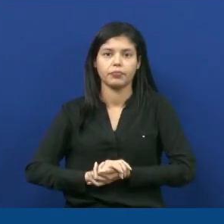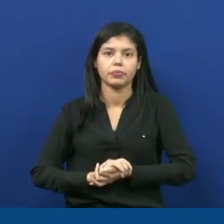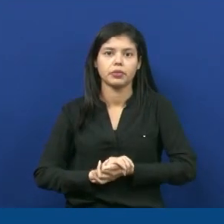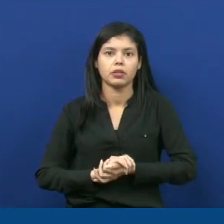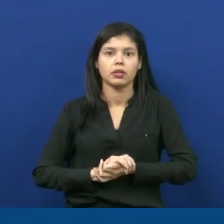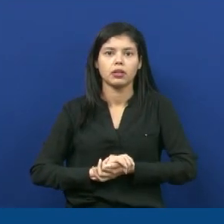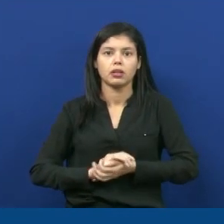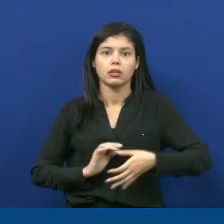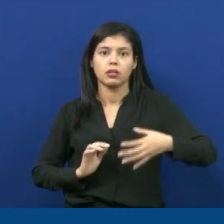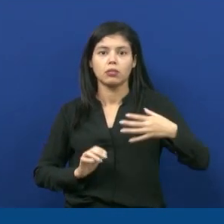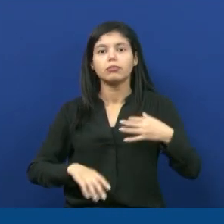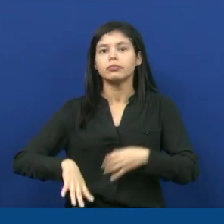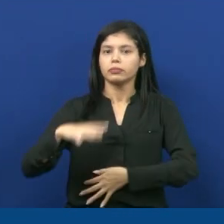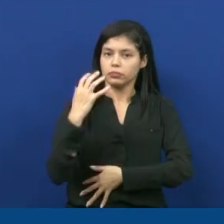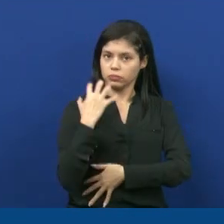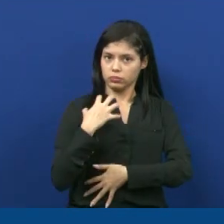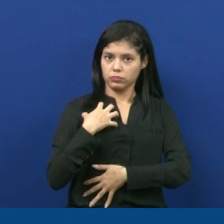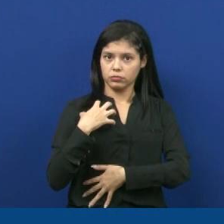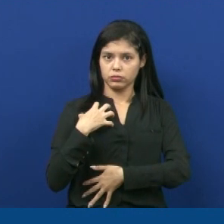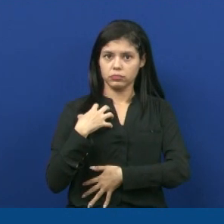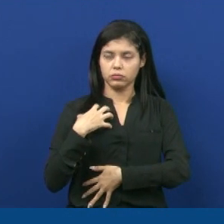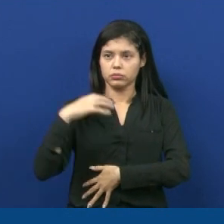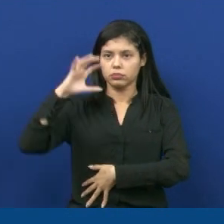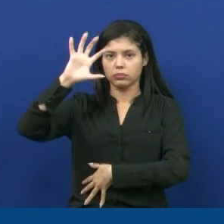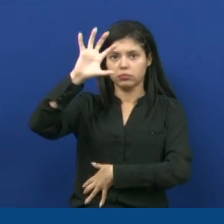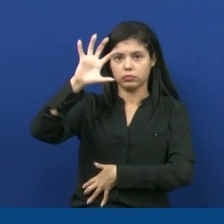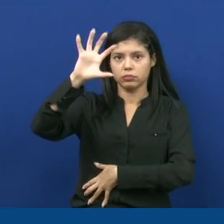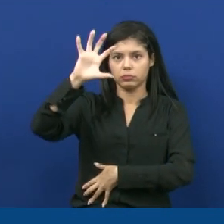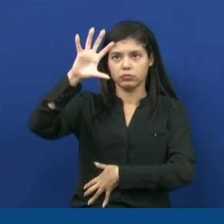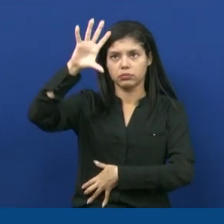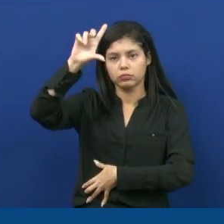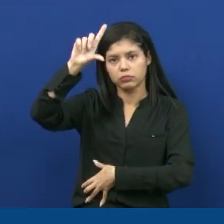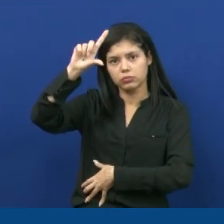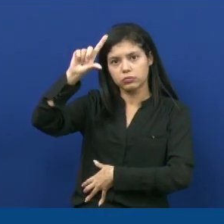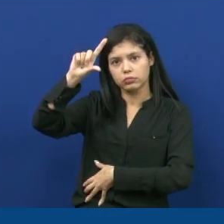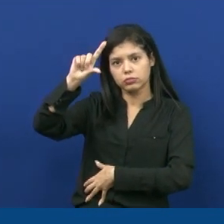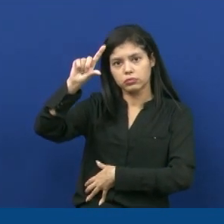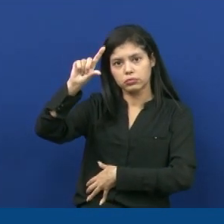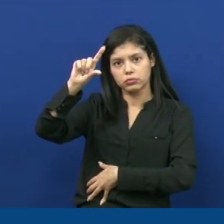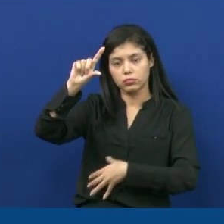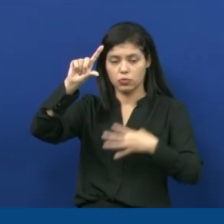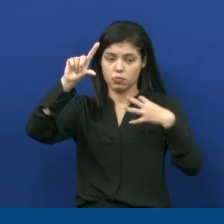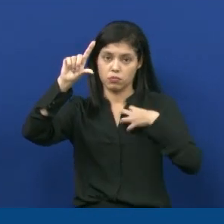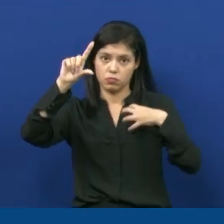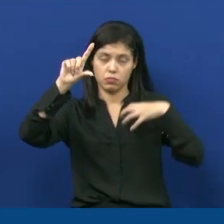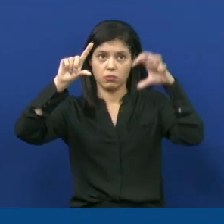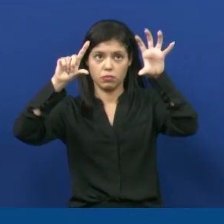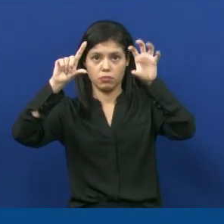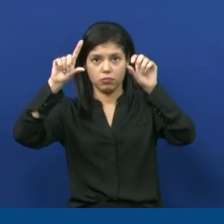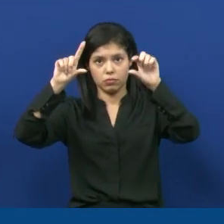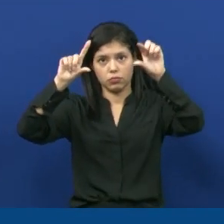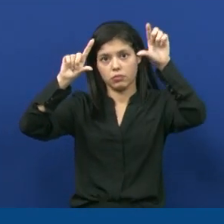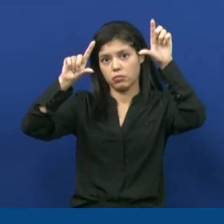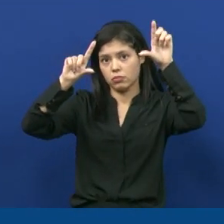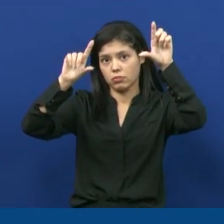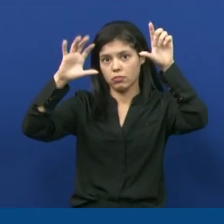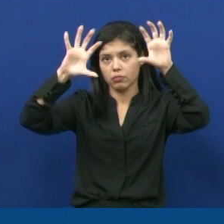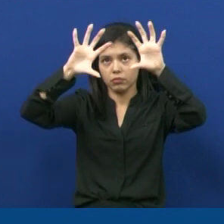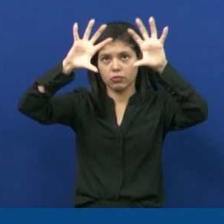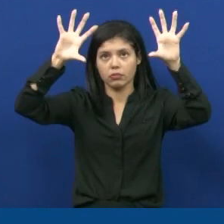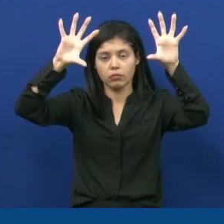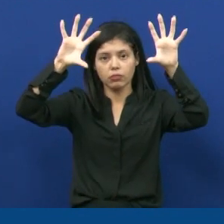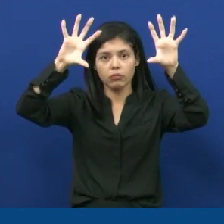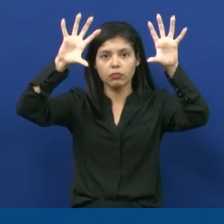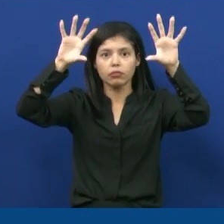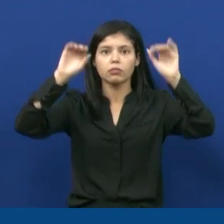O pulmão do lado direito, ele é um pouco mais curto que o pulmão do lado esquerdo. E o pulmão do lado